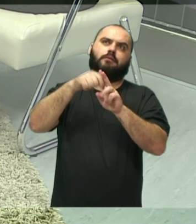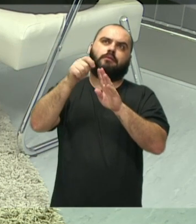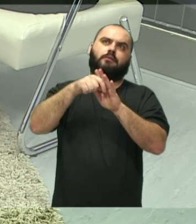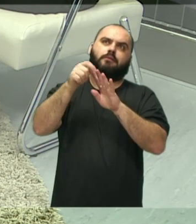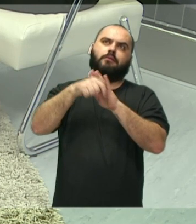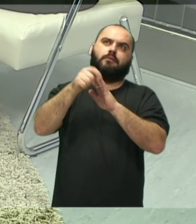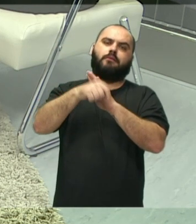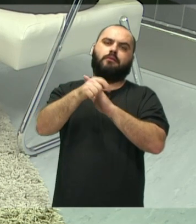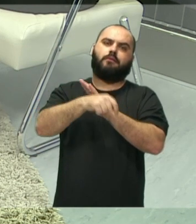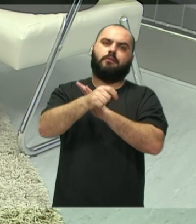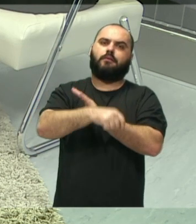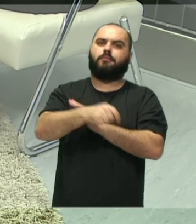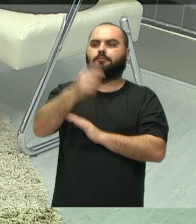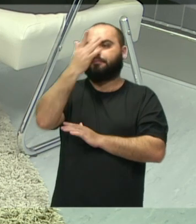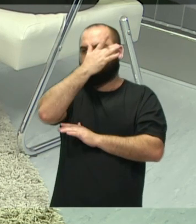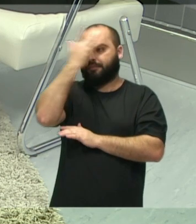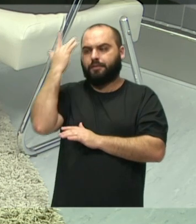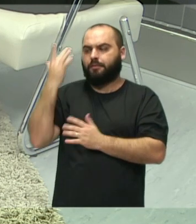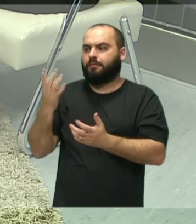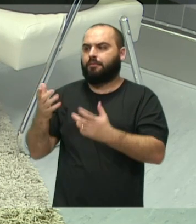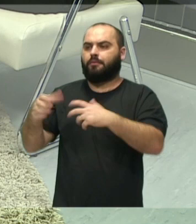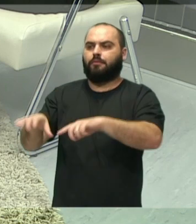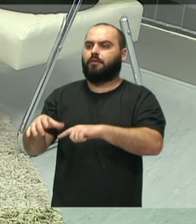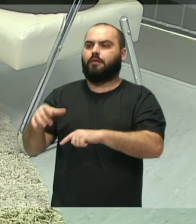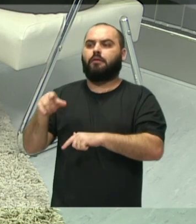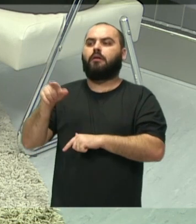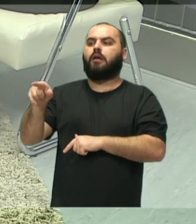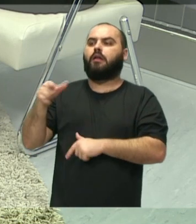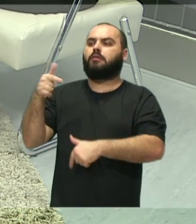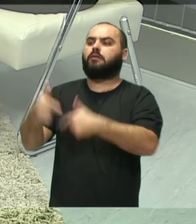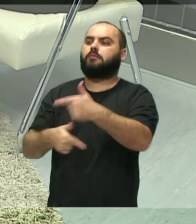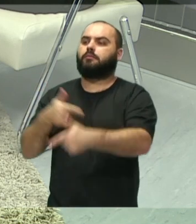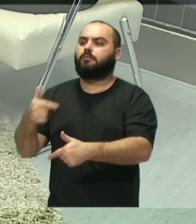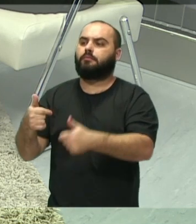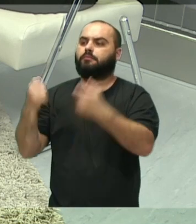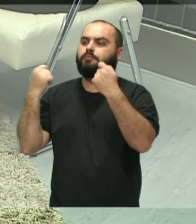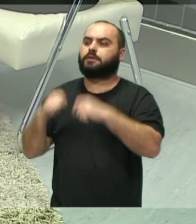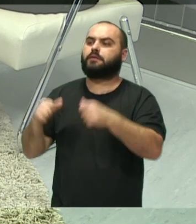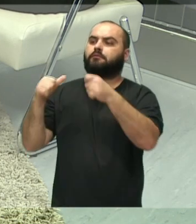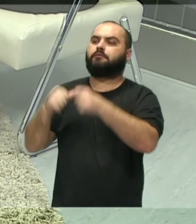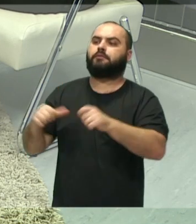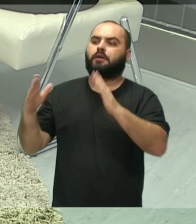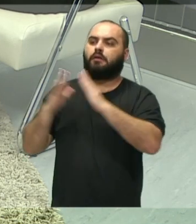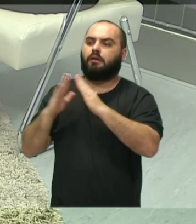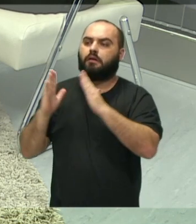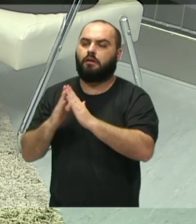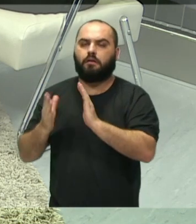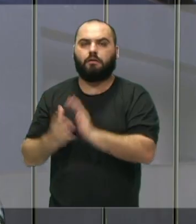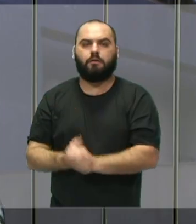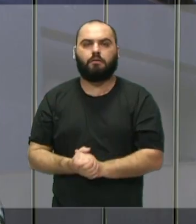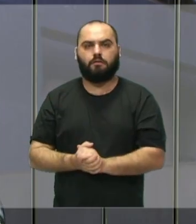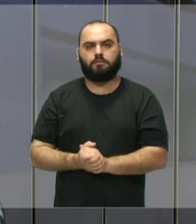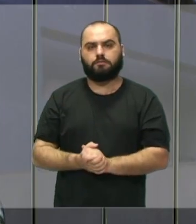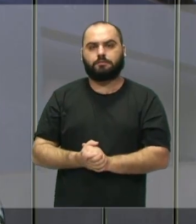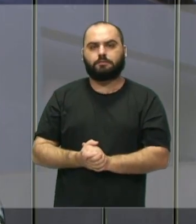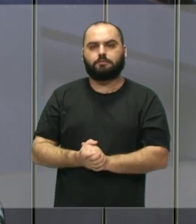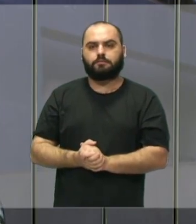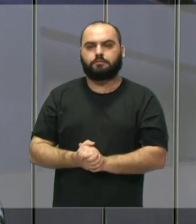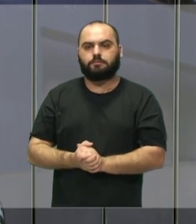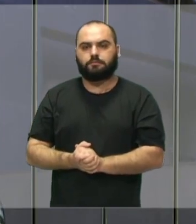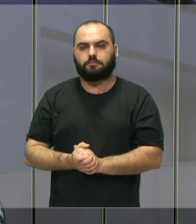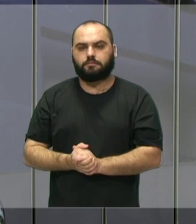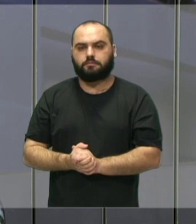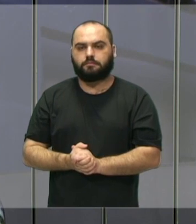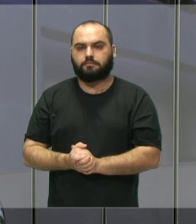onde o parceiro não quis que ela trabalhasse para deixar ela se tornar dependente, onde logo quis que ela